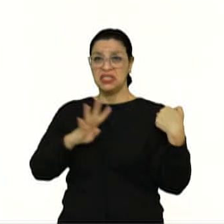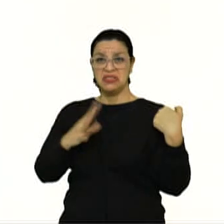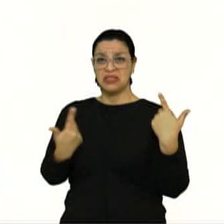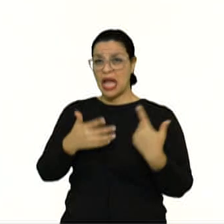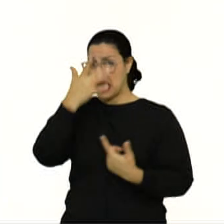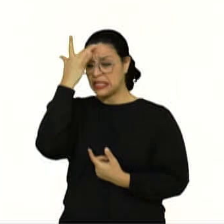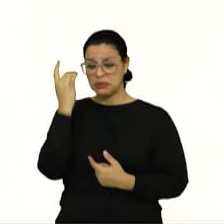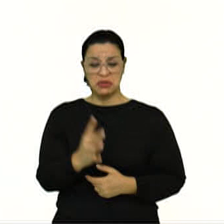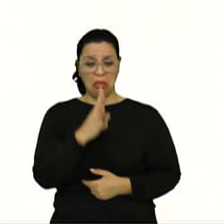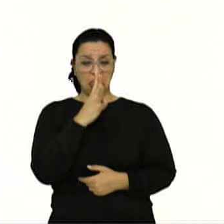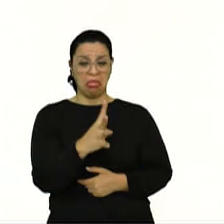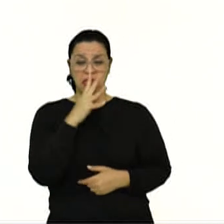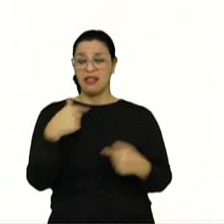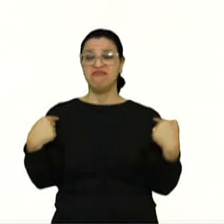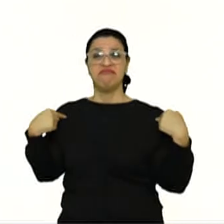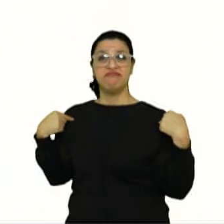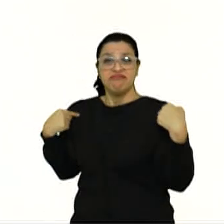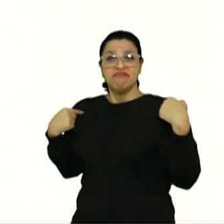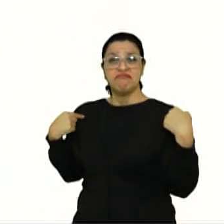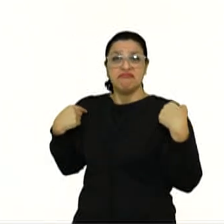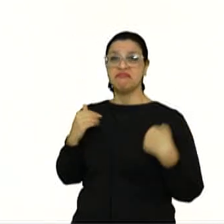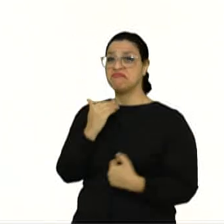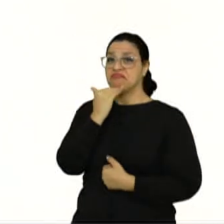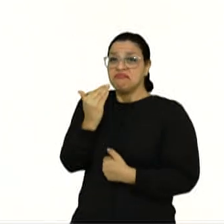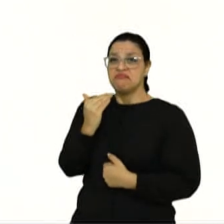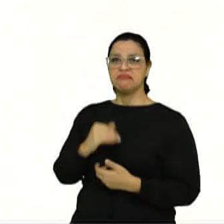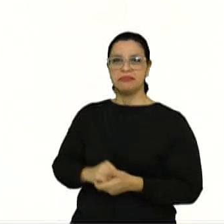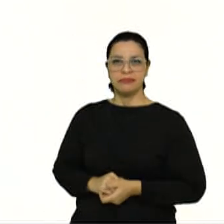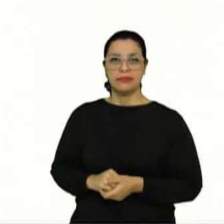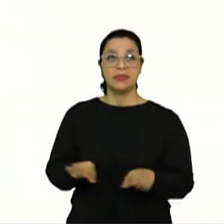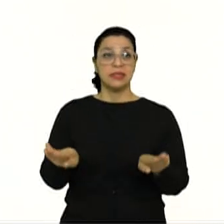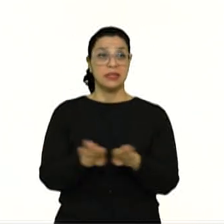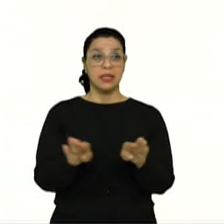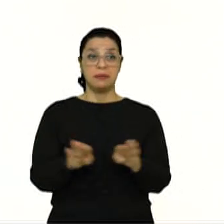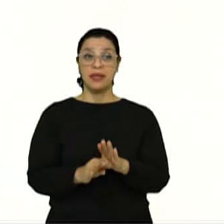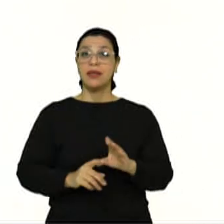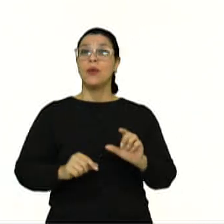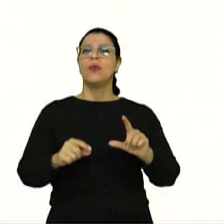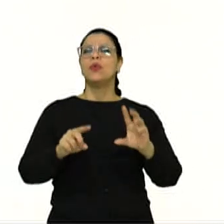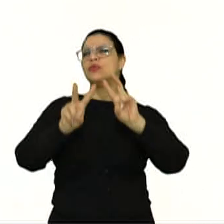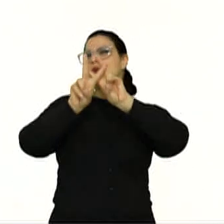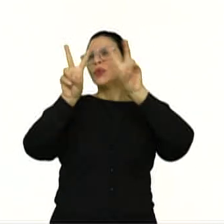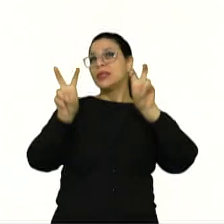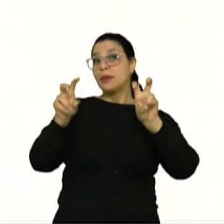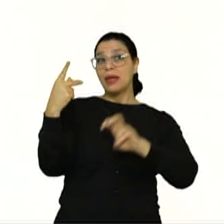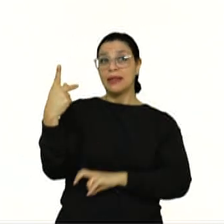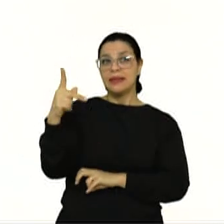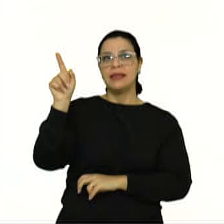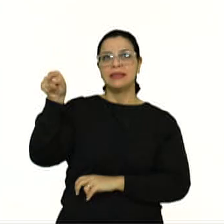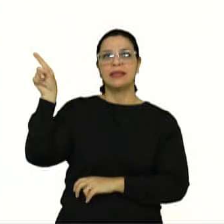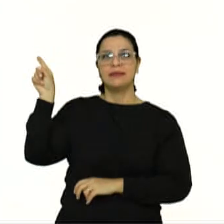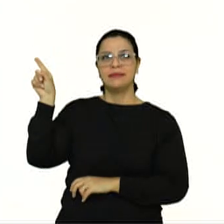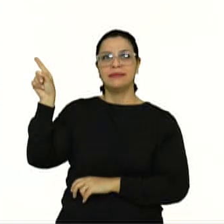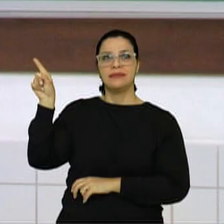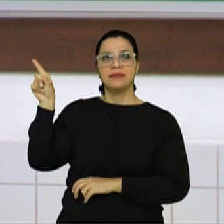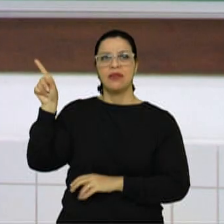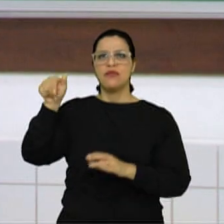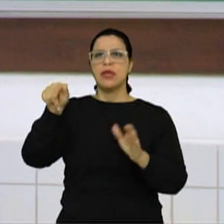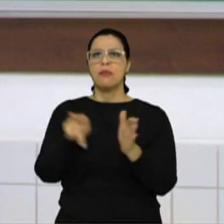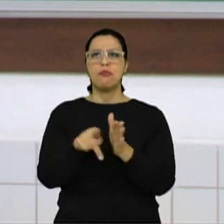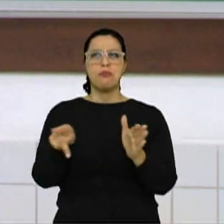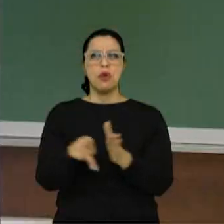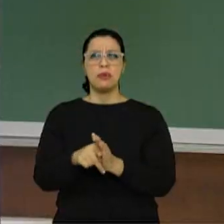literária. Ó, tô nem aí. E o lema deles, tá, gente? O lema deles: